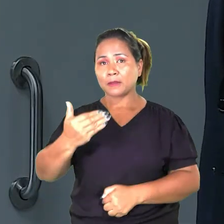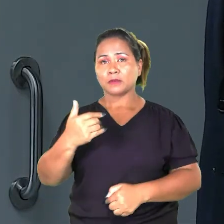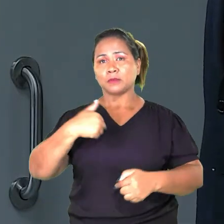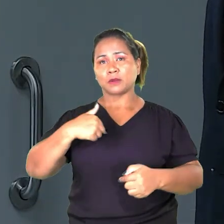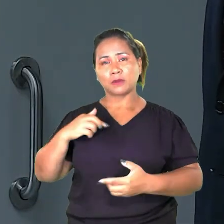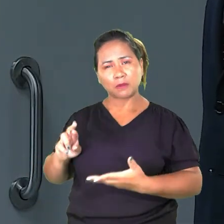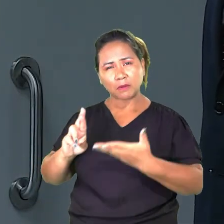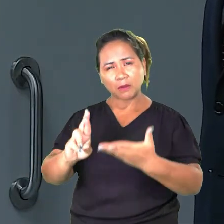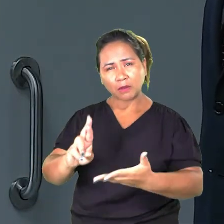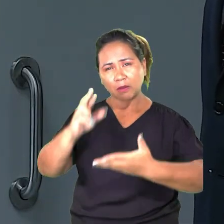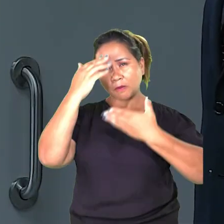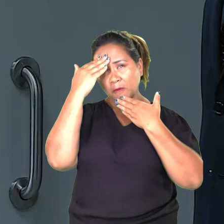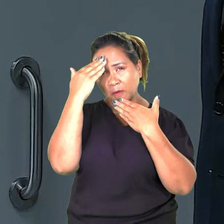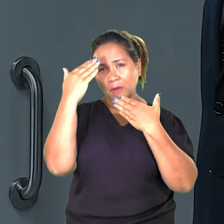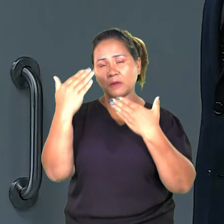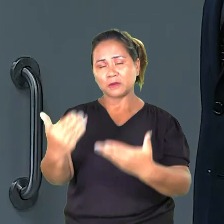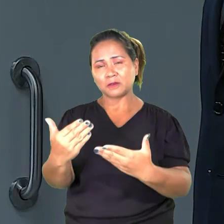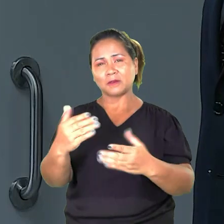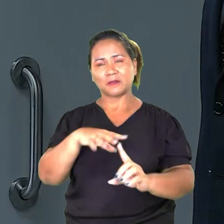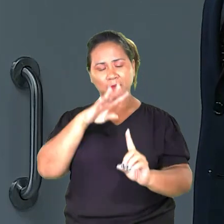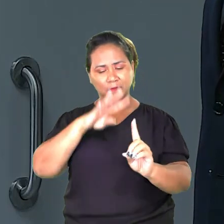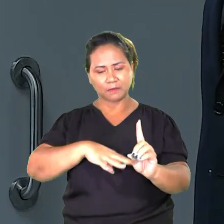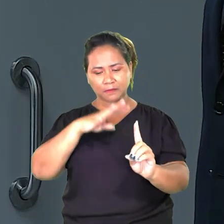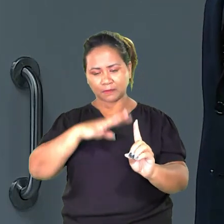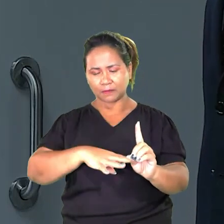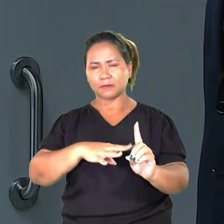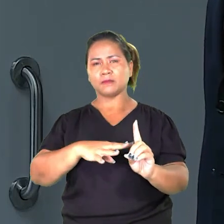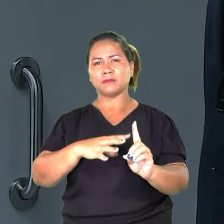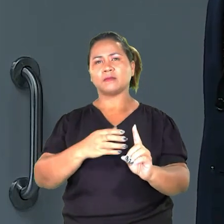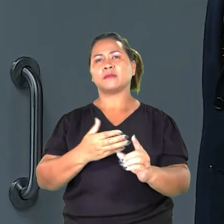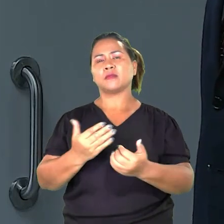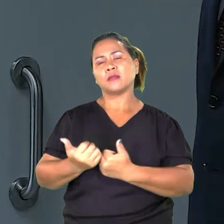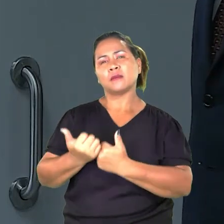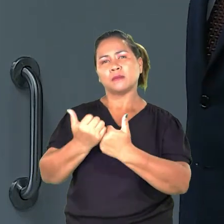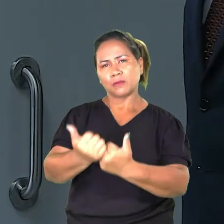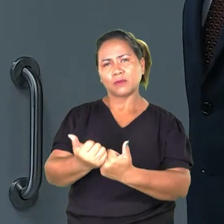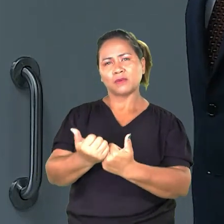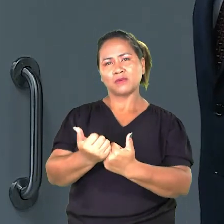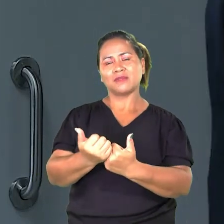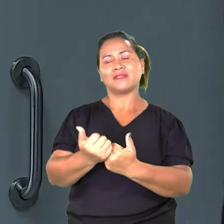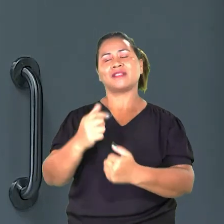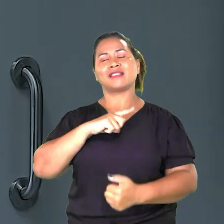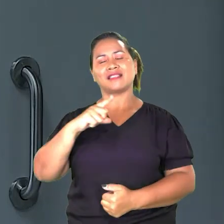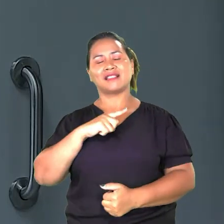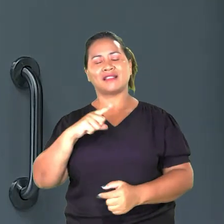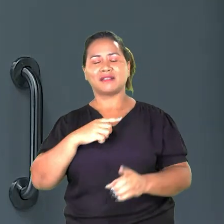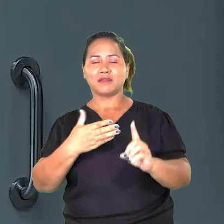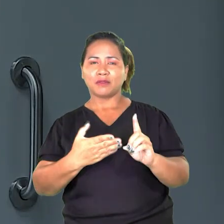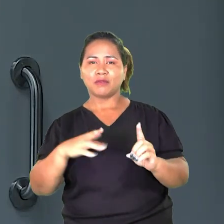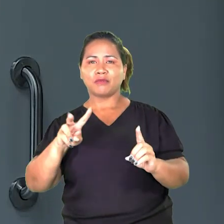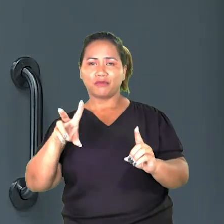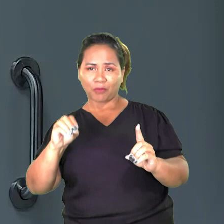para representá-los e agradecer a condigna homenagem ao avô e bisavô.